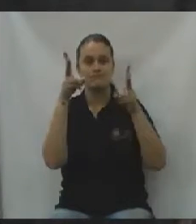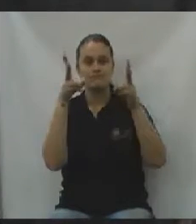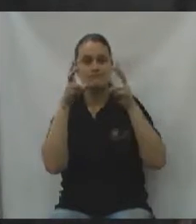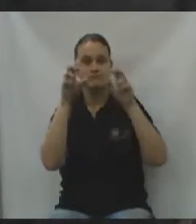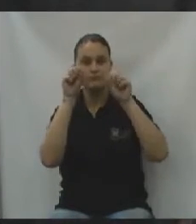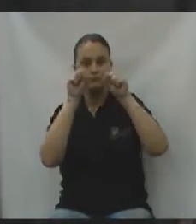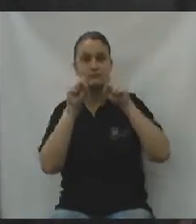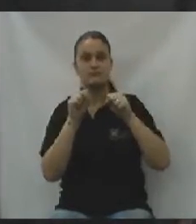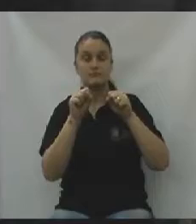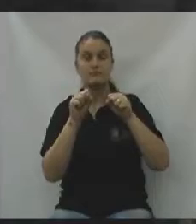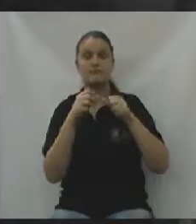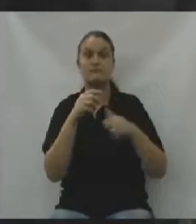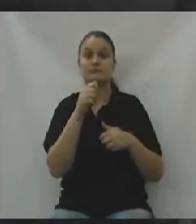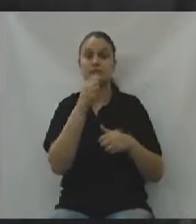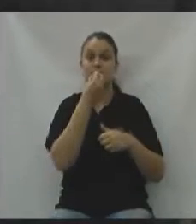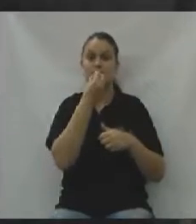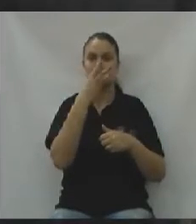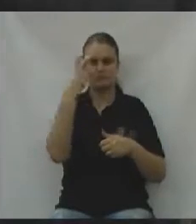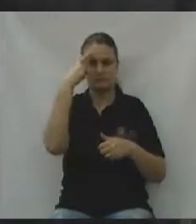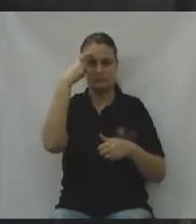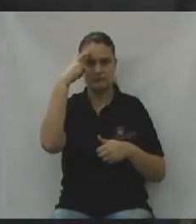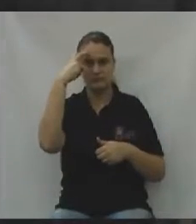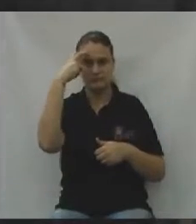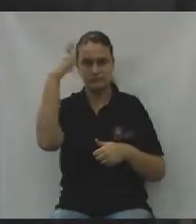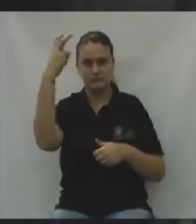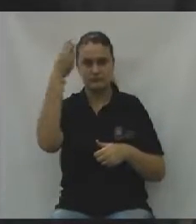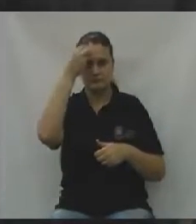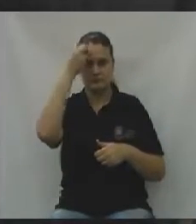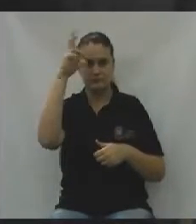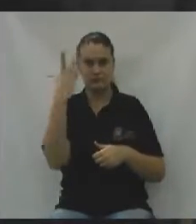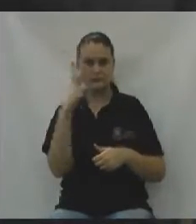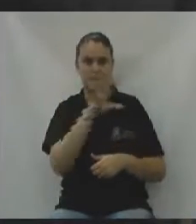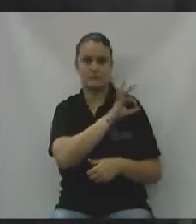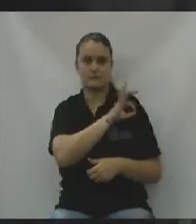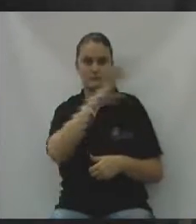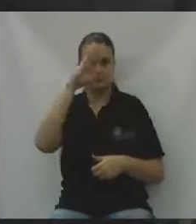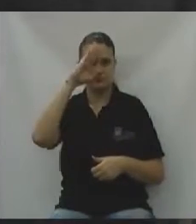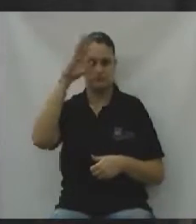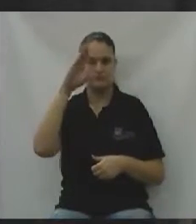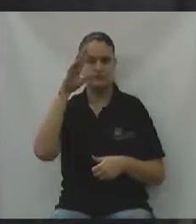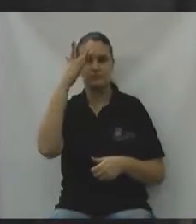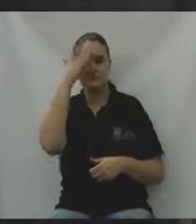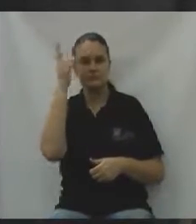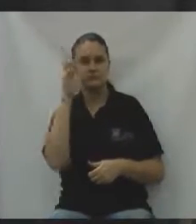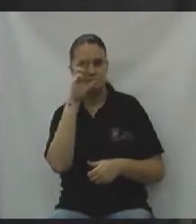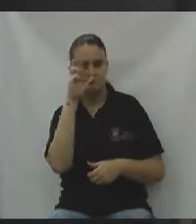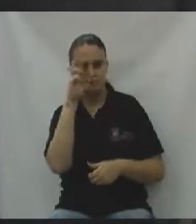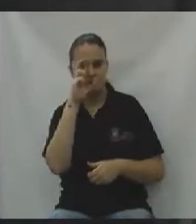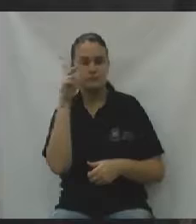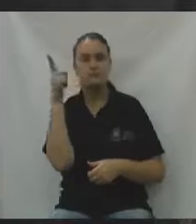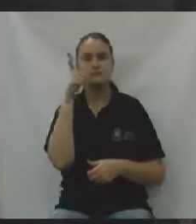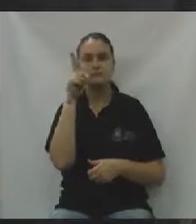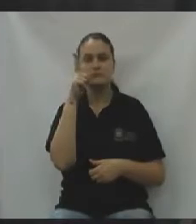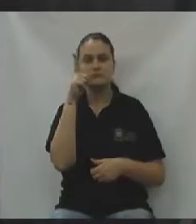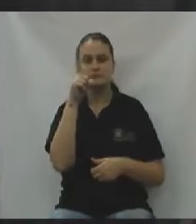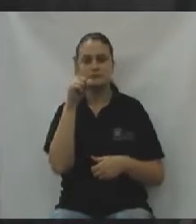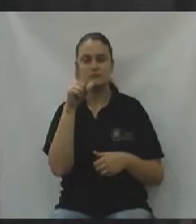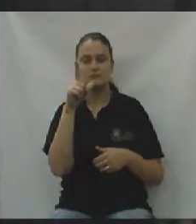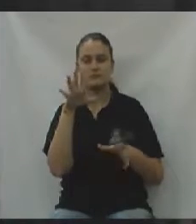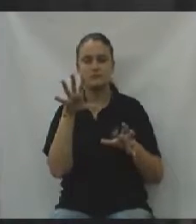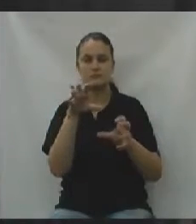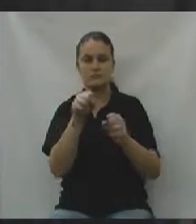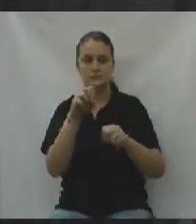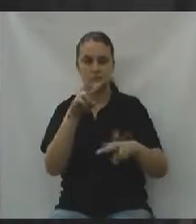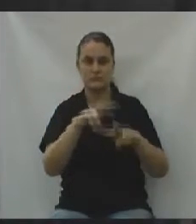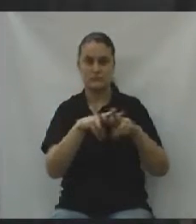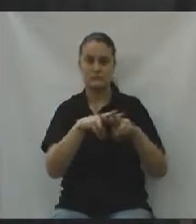total. Graças à inteligência da Polícia Civil, Militar e investigadores, conseguiram abortar